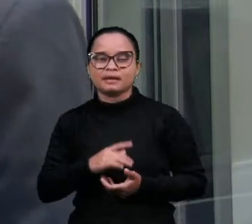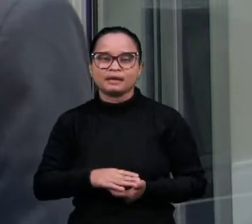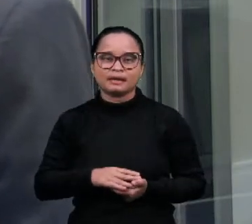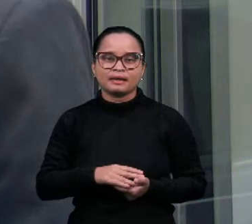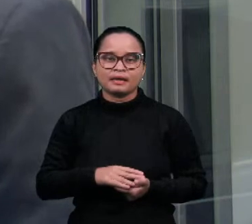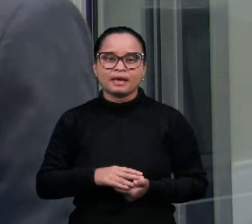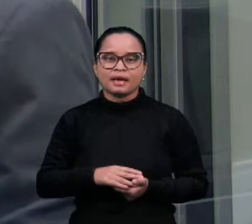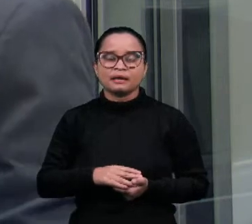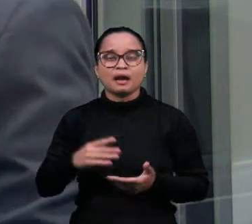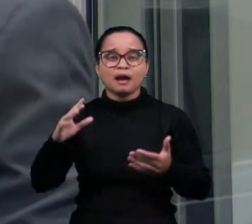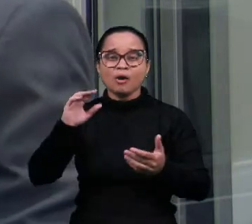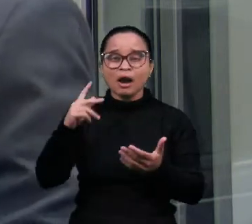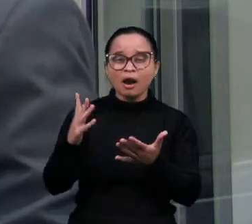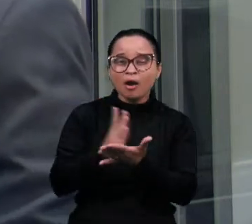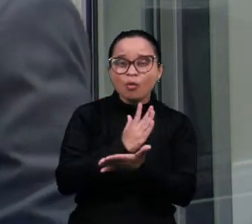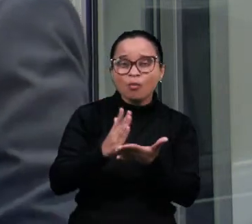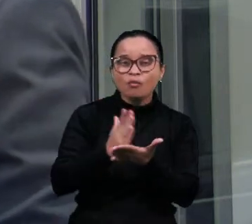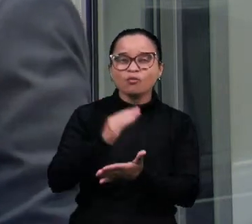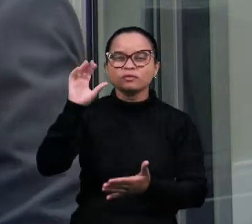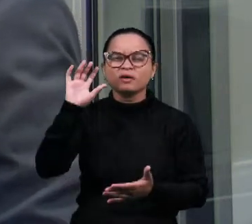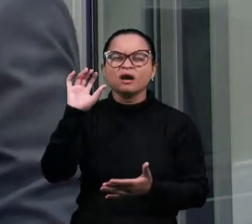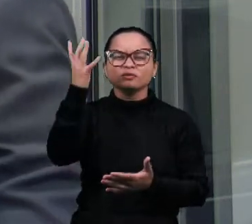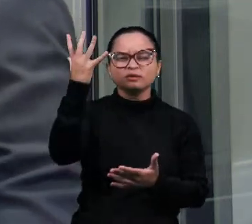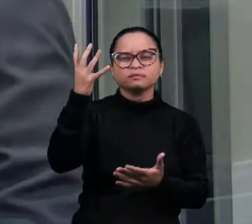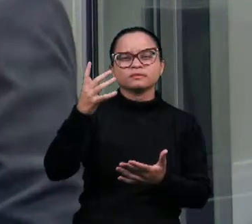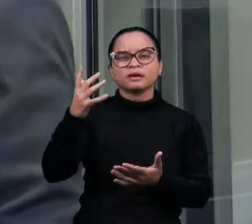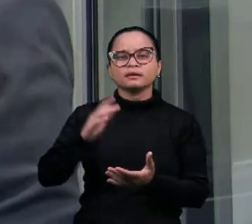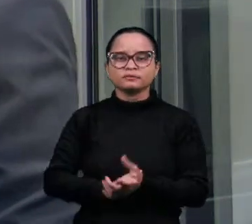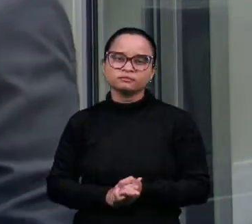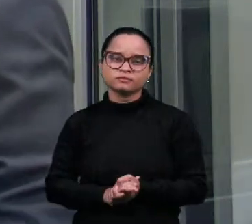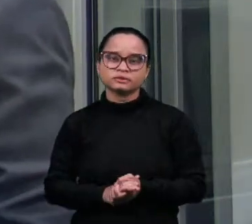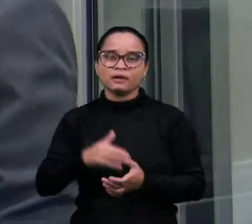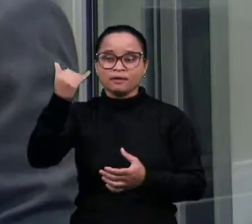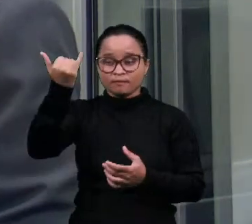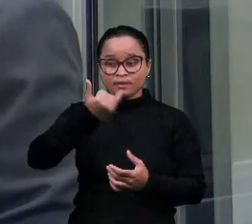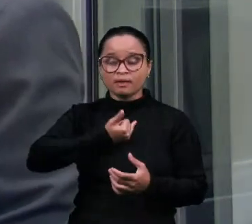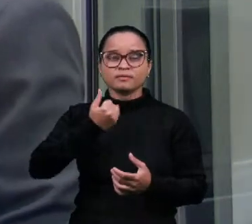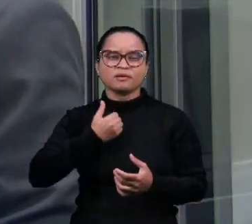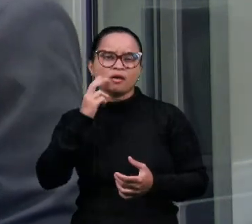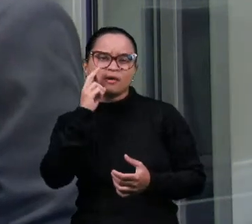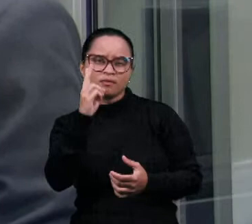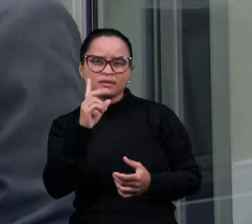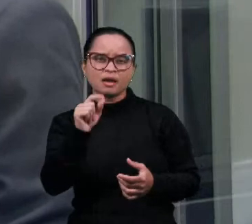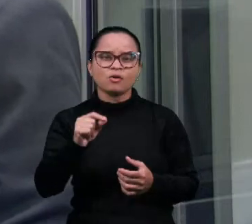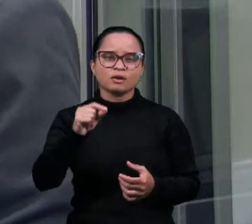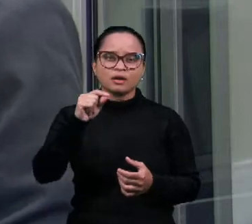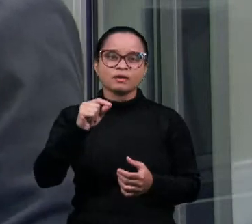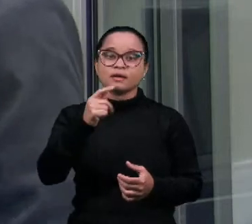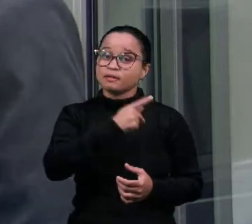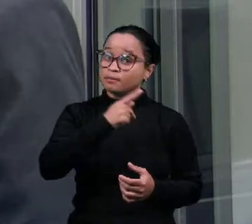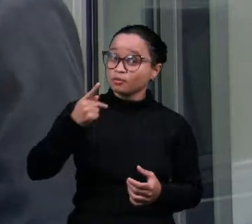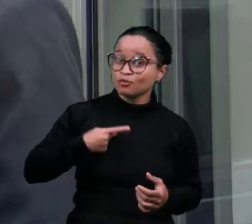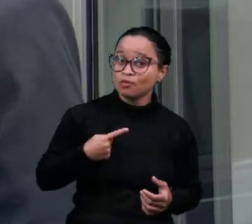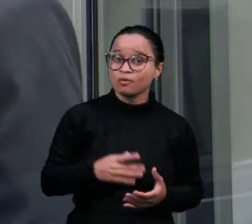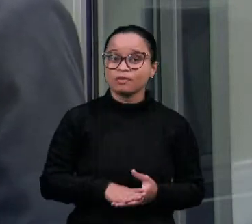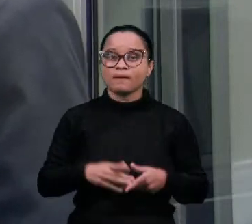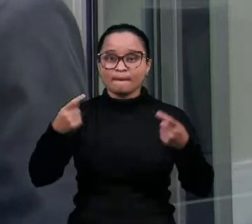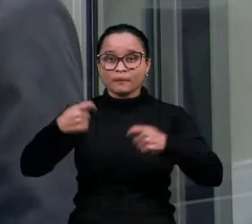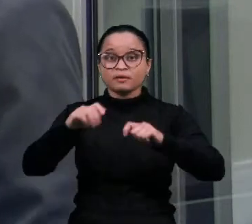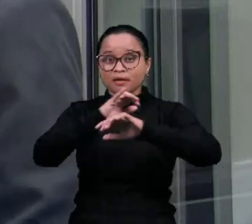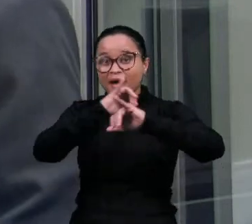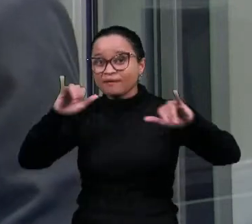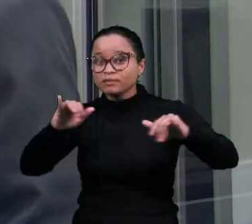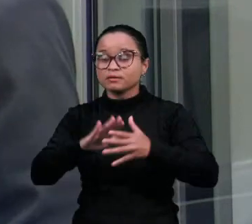ordenado. E os irmãos mesmo chegavam e diziam assim, você vai ser, eu via você assim, eu falei, irmão, vocês precisam passar isso para o pastor,